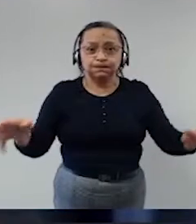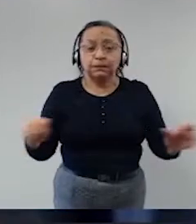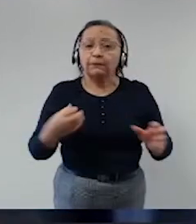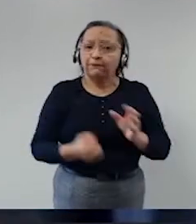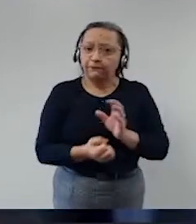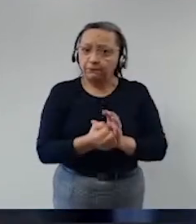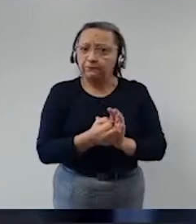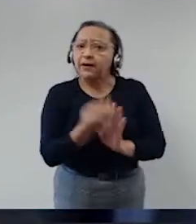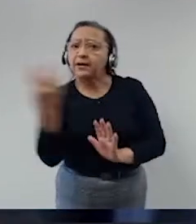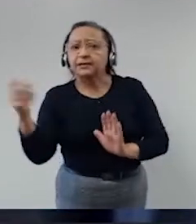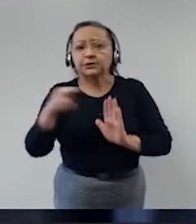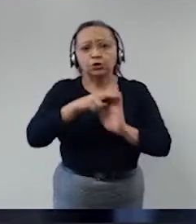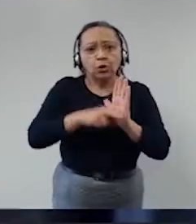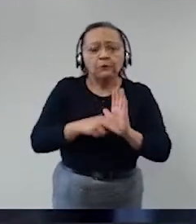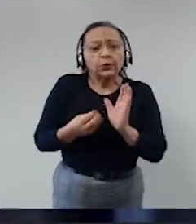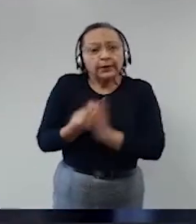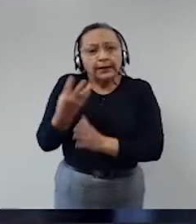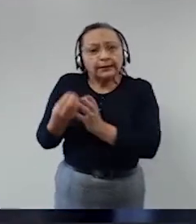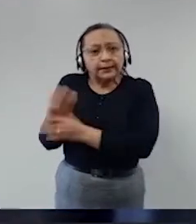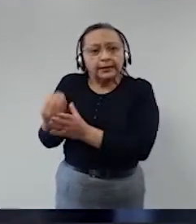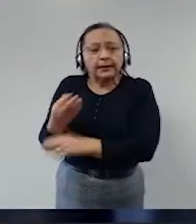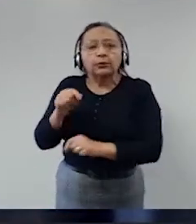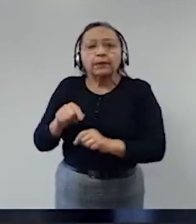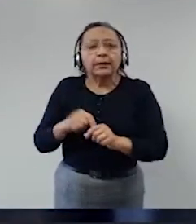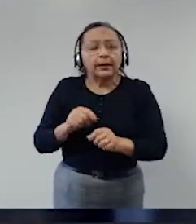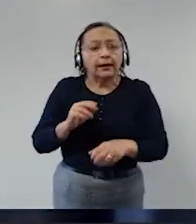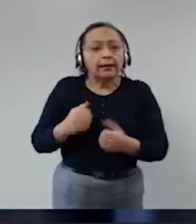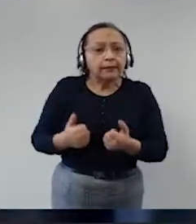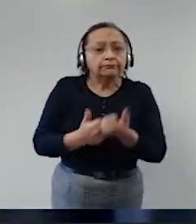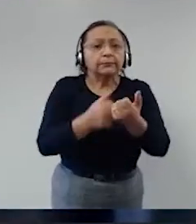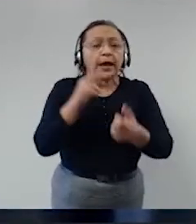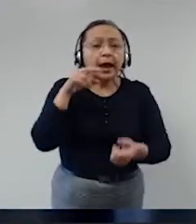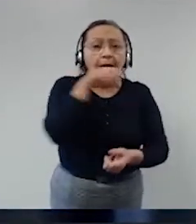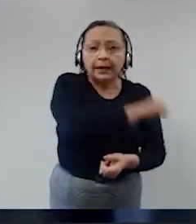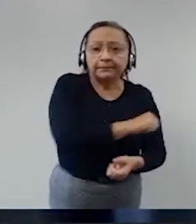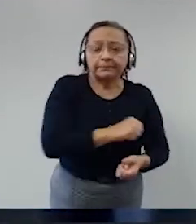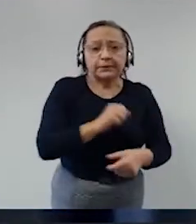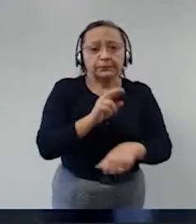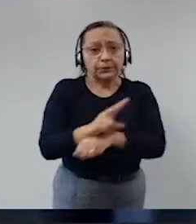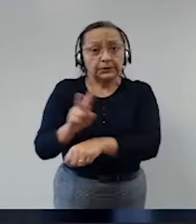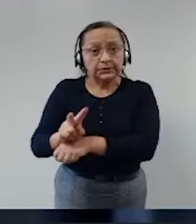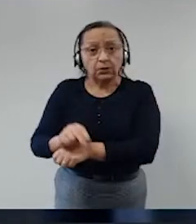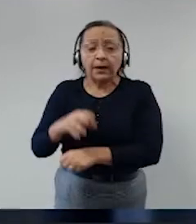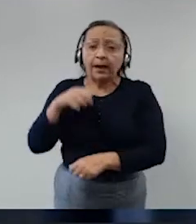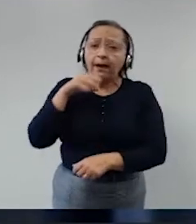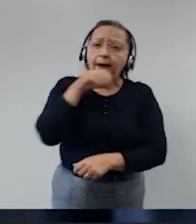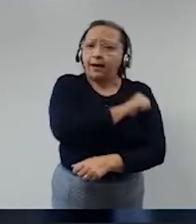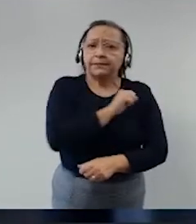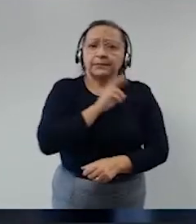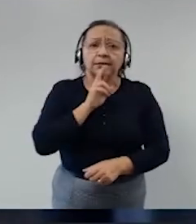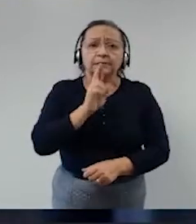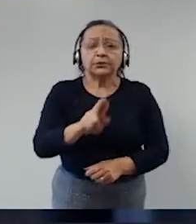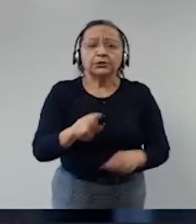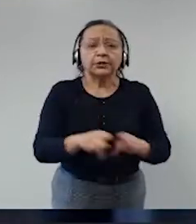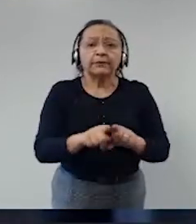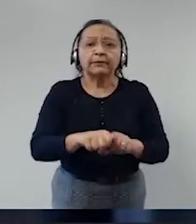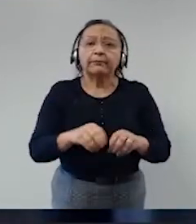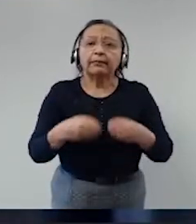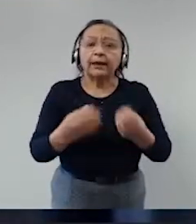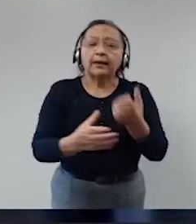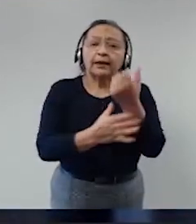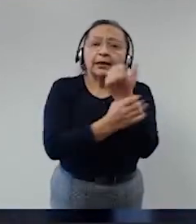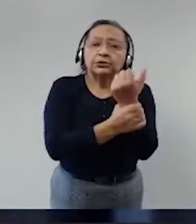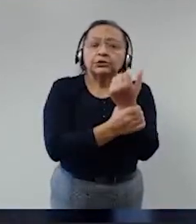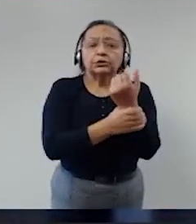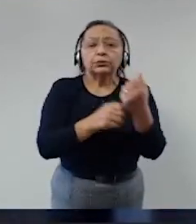possibilitou, e aí sob o pretexto da necessidade de uma rápida proteção, uma rápida resposta à garantia do